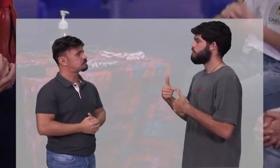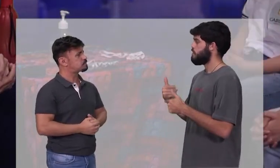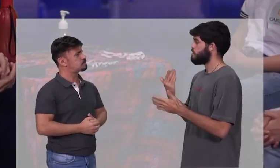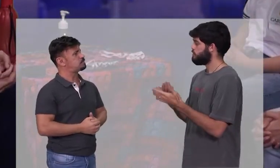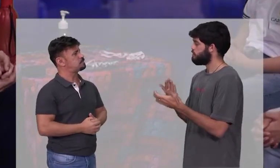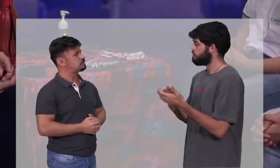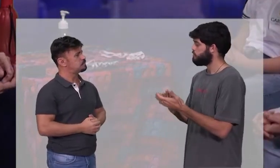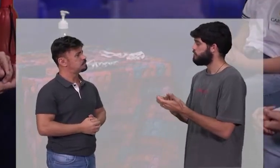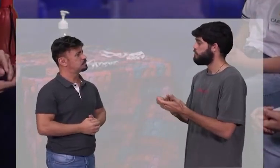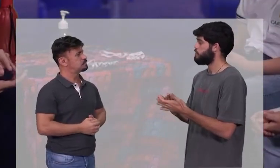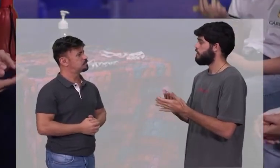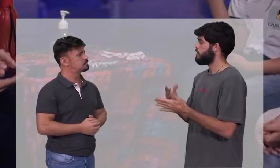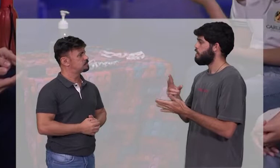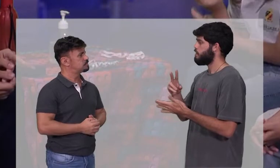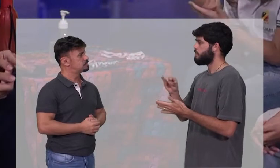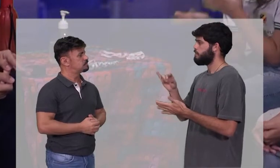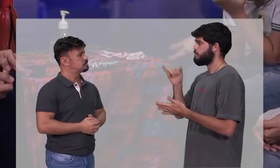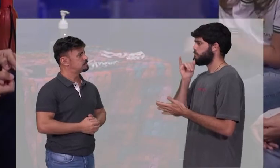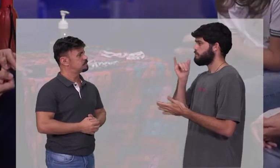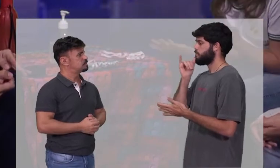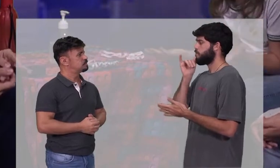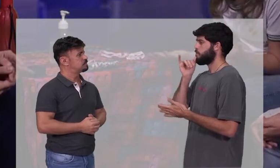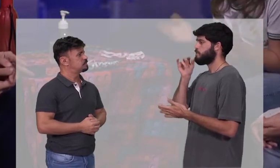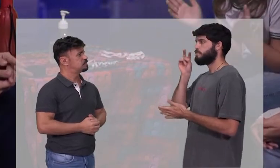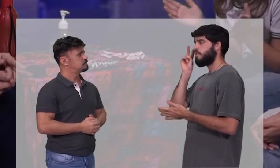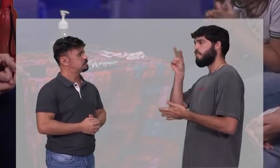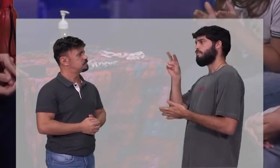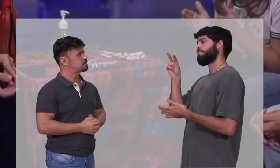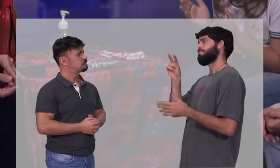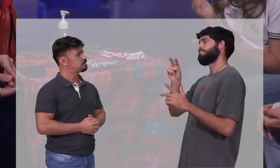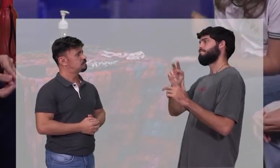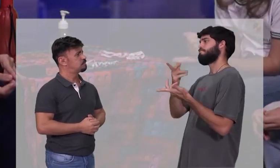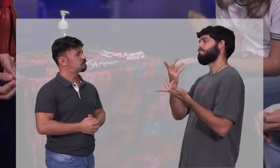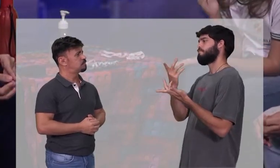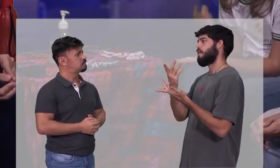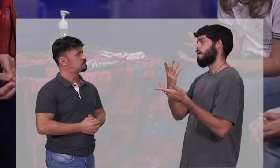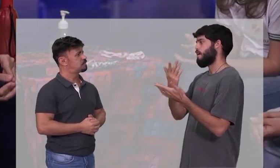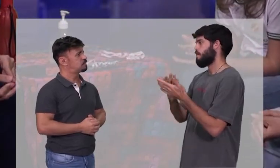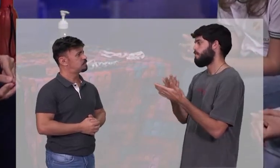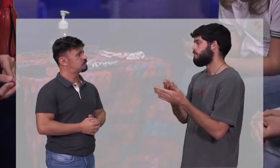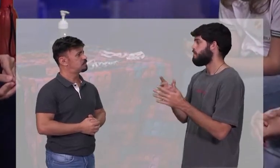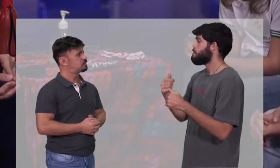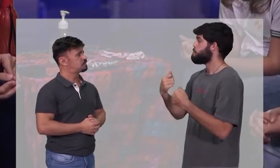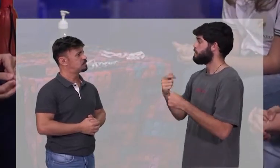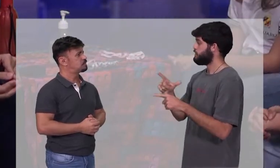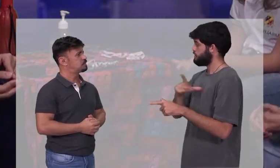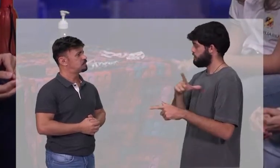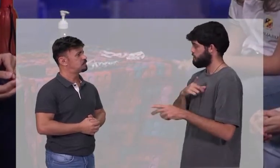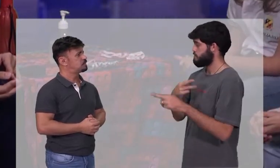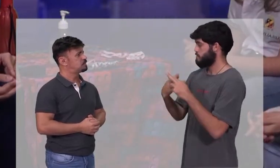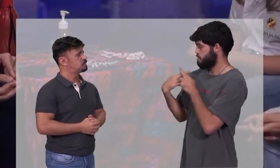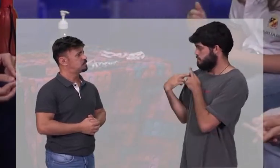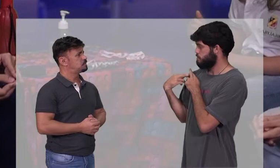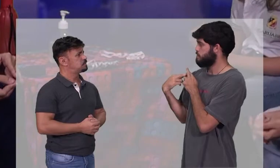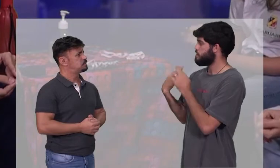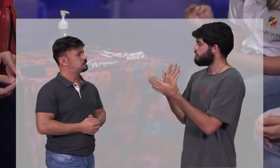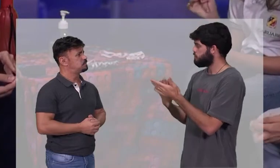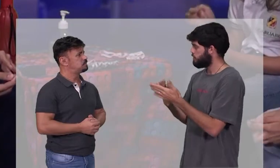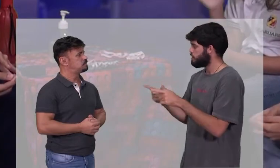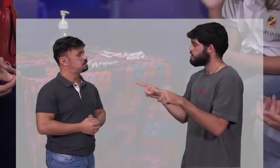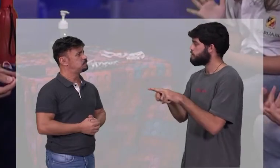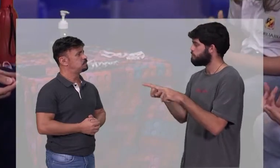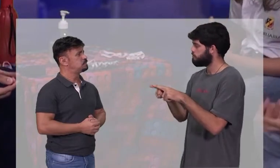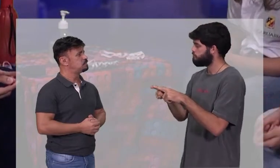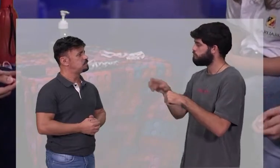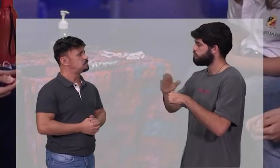pessoa não estiver disposta, vai estar quase dormindo na aula, né? Tem que ter essa responsabilidade de estudar e de